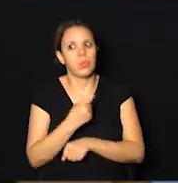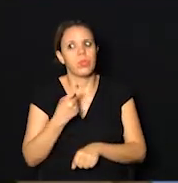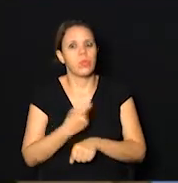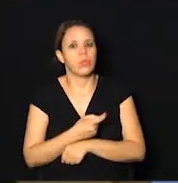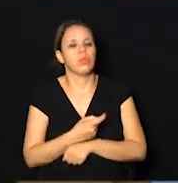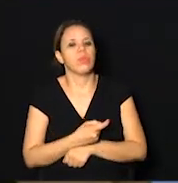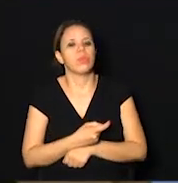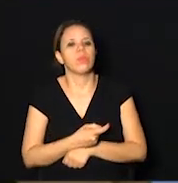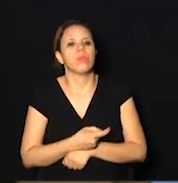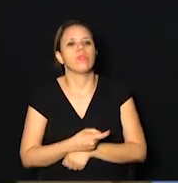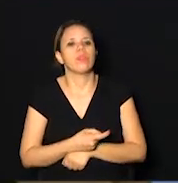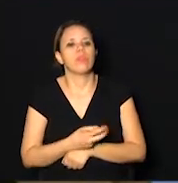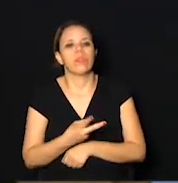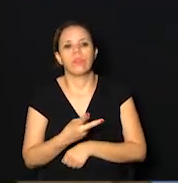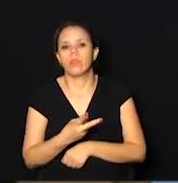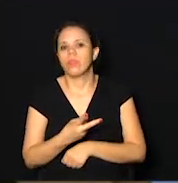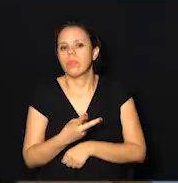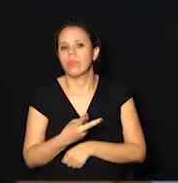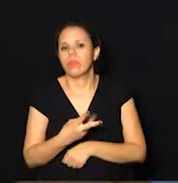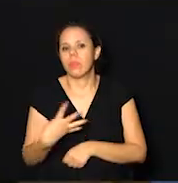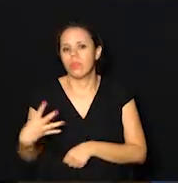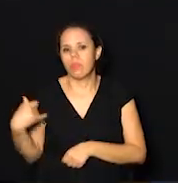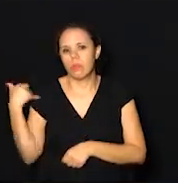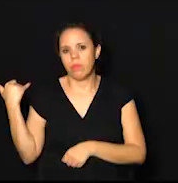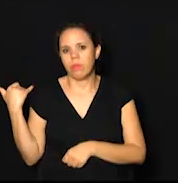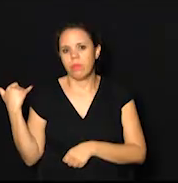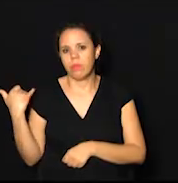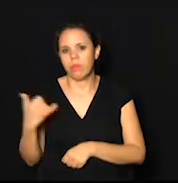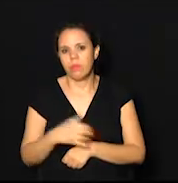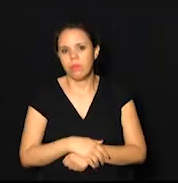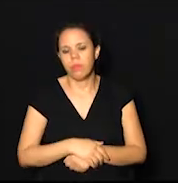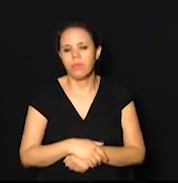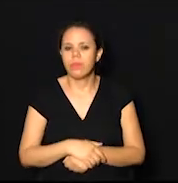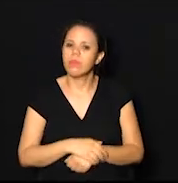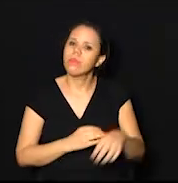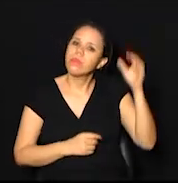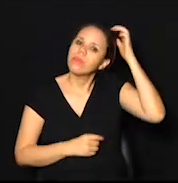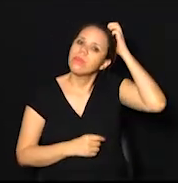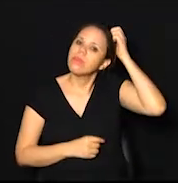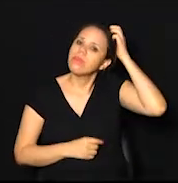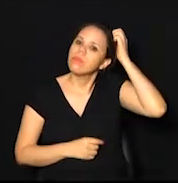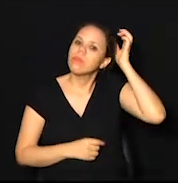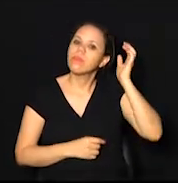descobrir de fato com 24 anos on